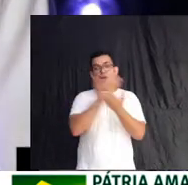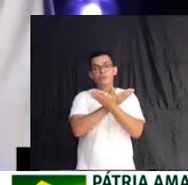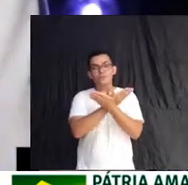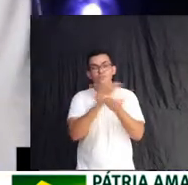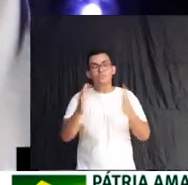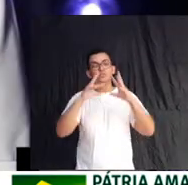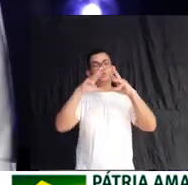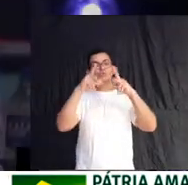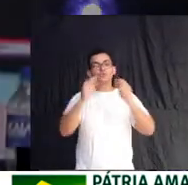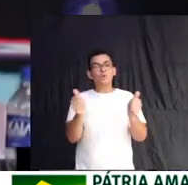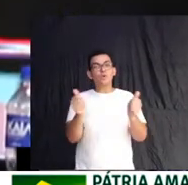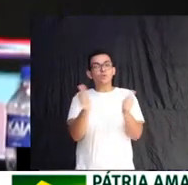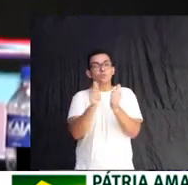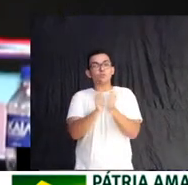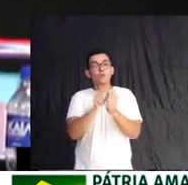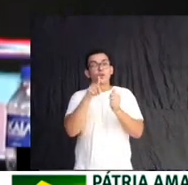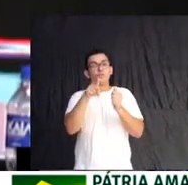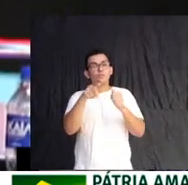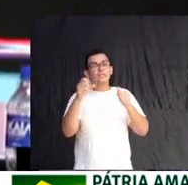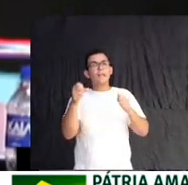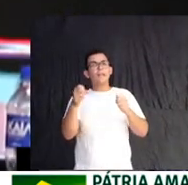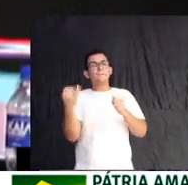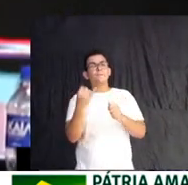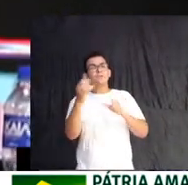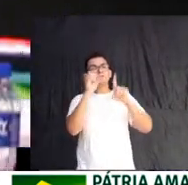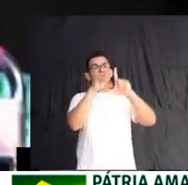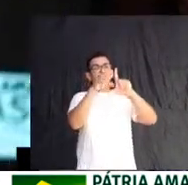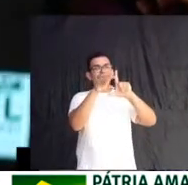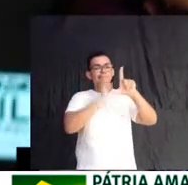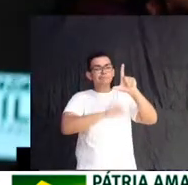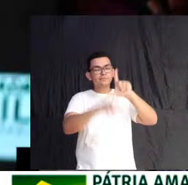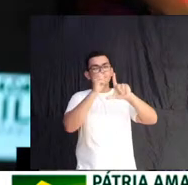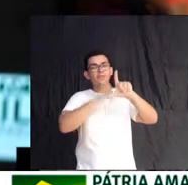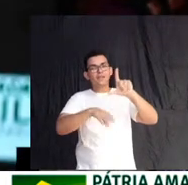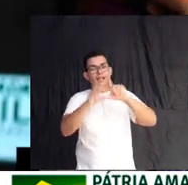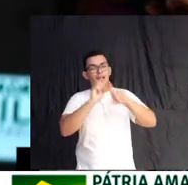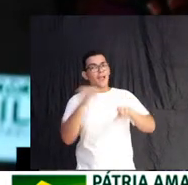conosco. Compartilha aí pra gente, vai. Não custa nada.